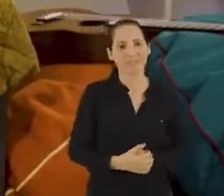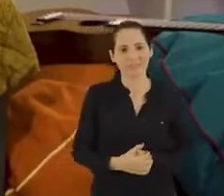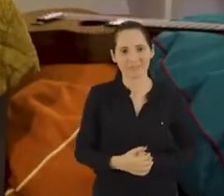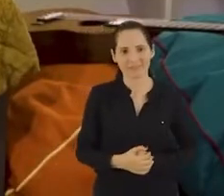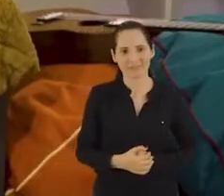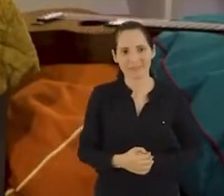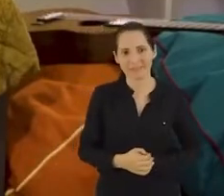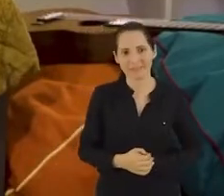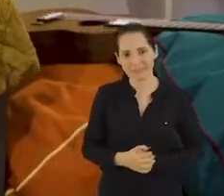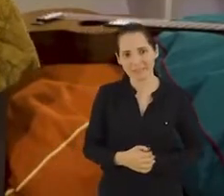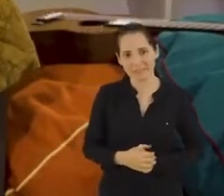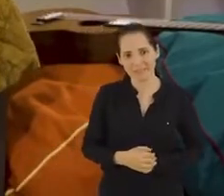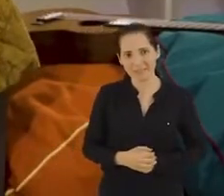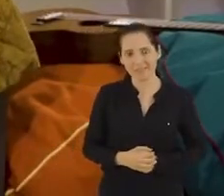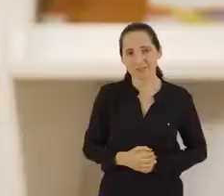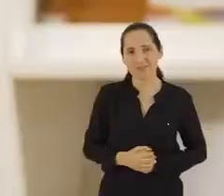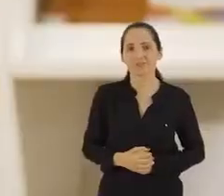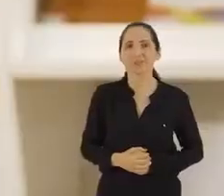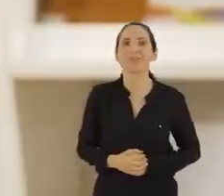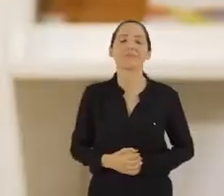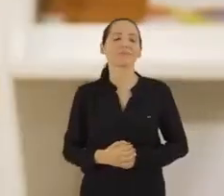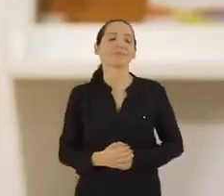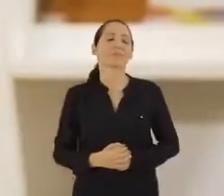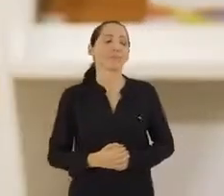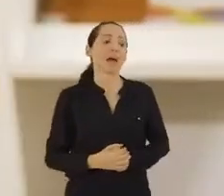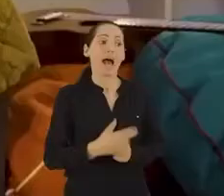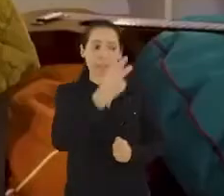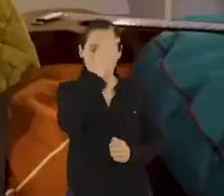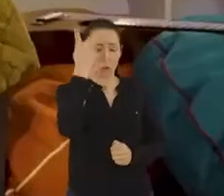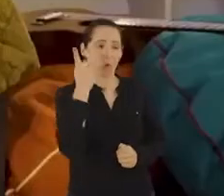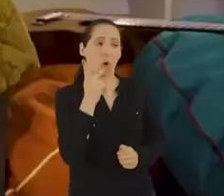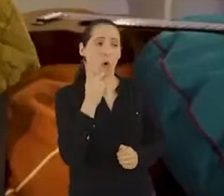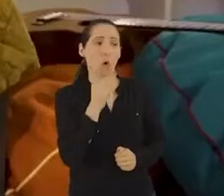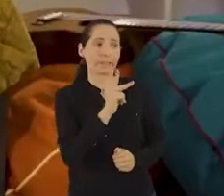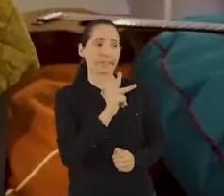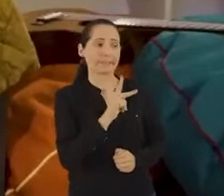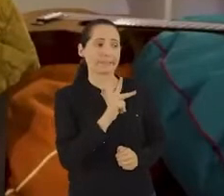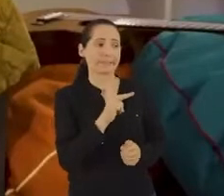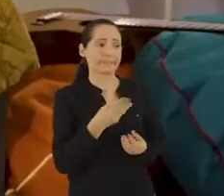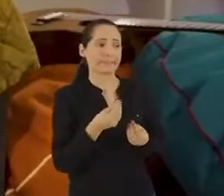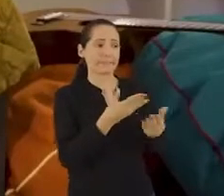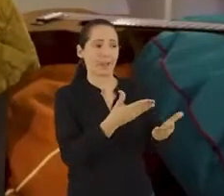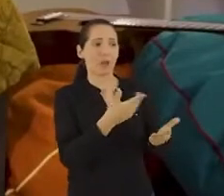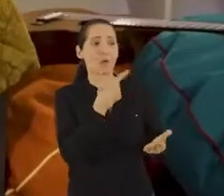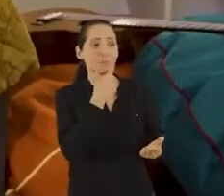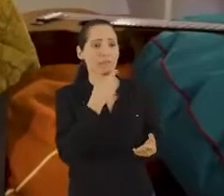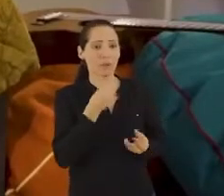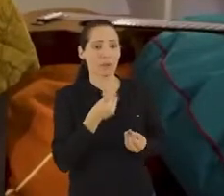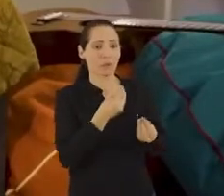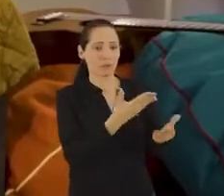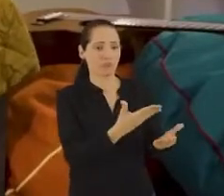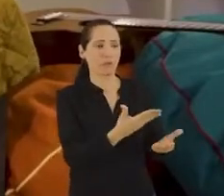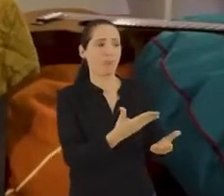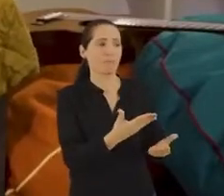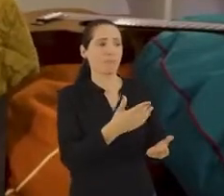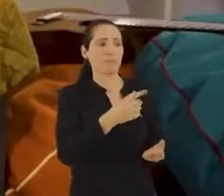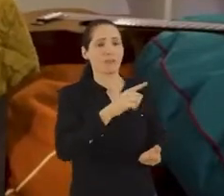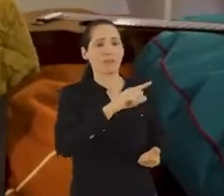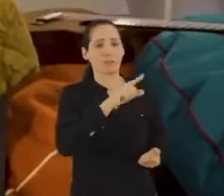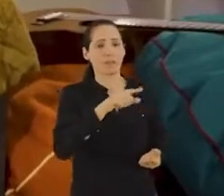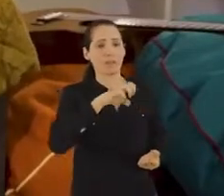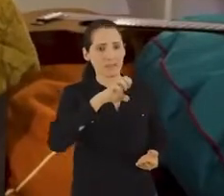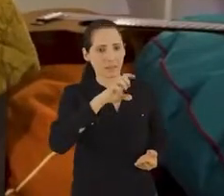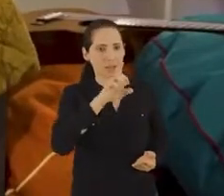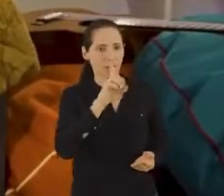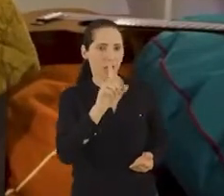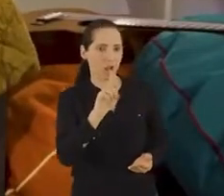É, mais conhecido como Zé Godó. O menino tinha herdado esse nome do tataravô. E tinha